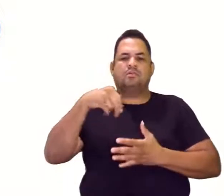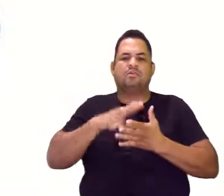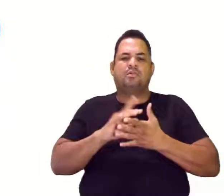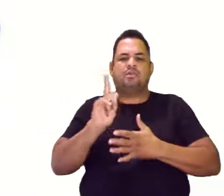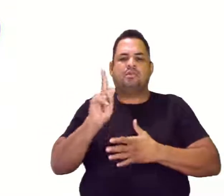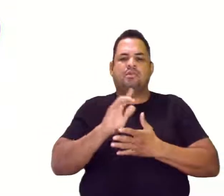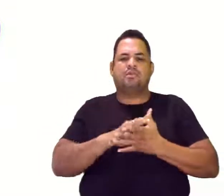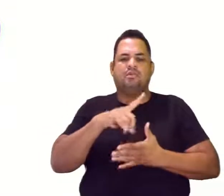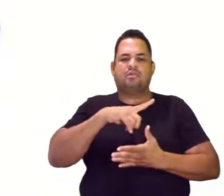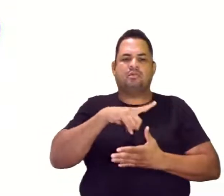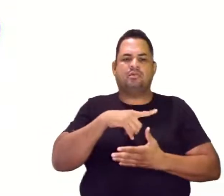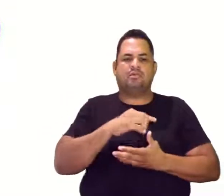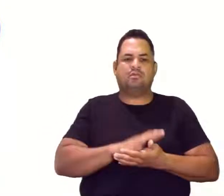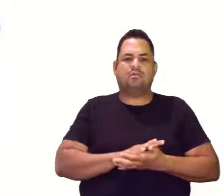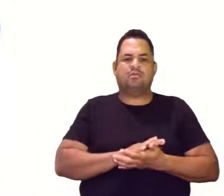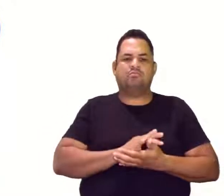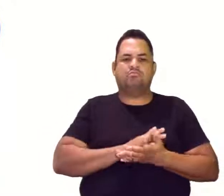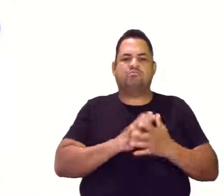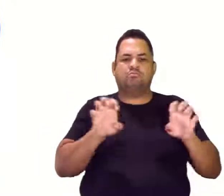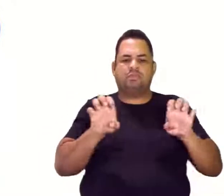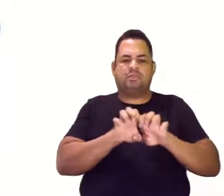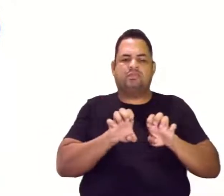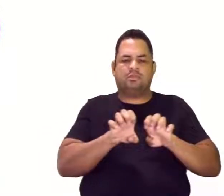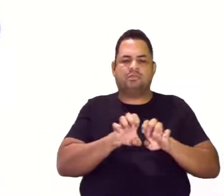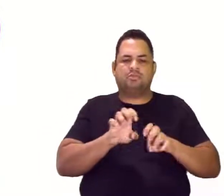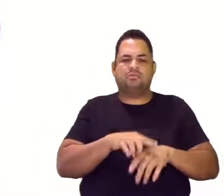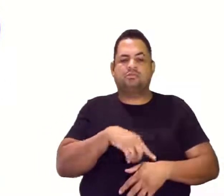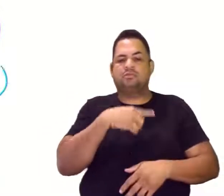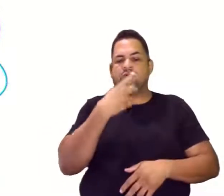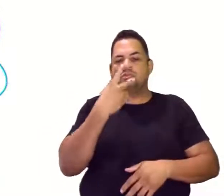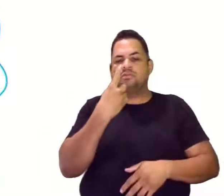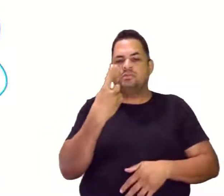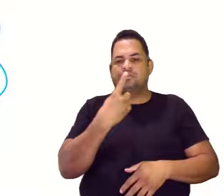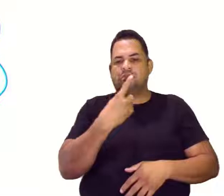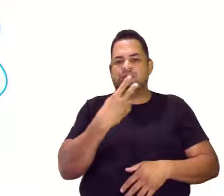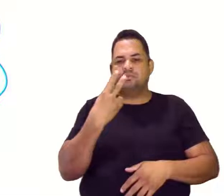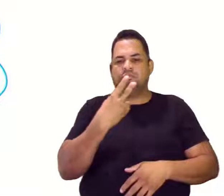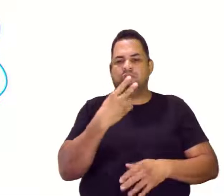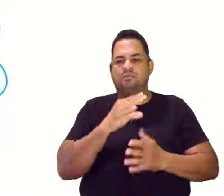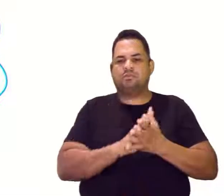certo? Temos aí um pouquinho de equação do segundo grau. 5 questões de